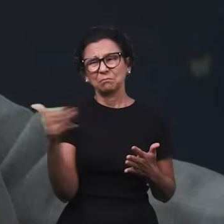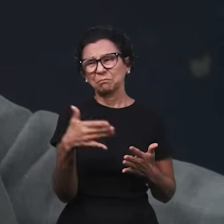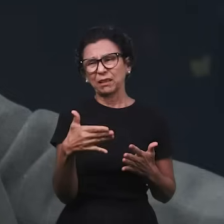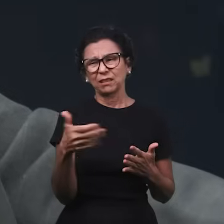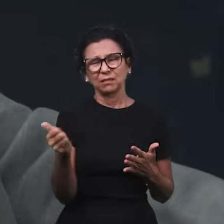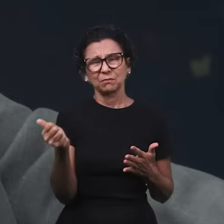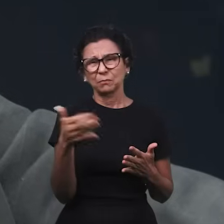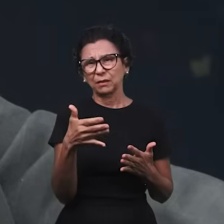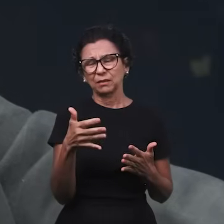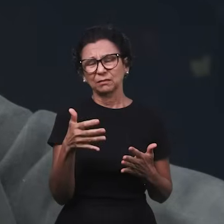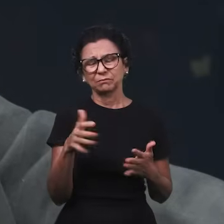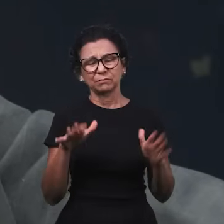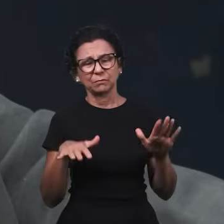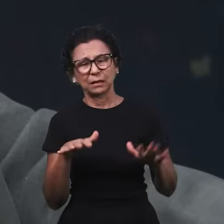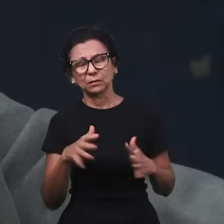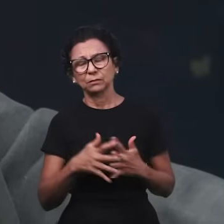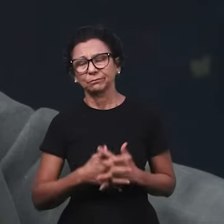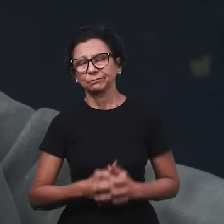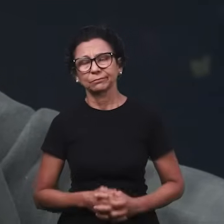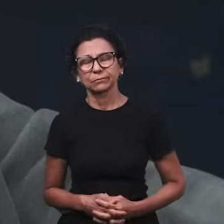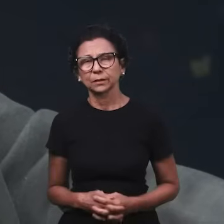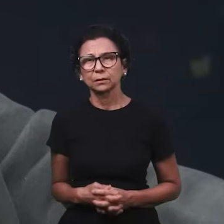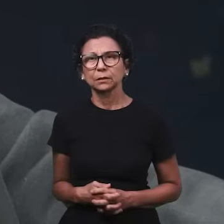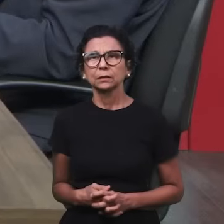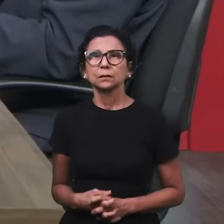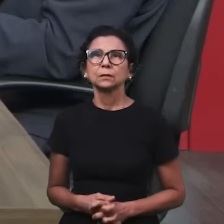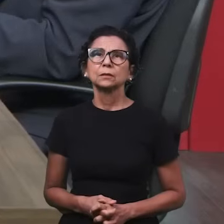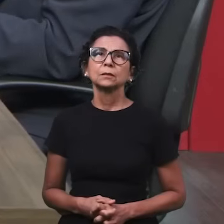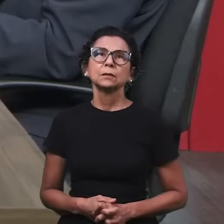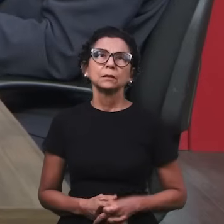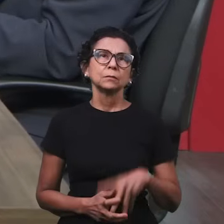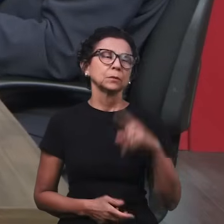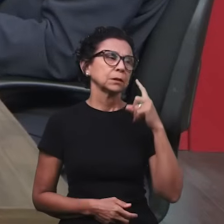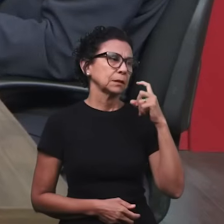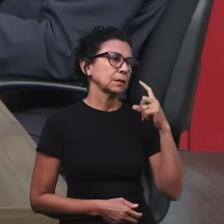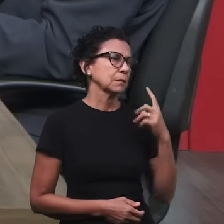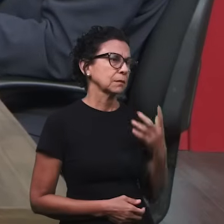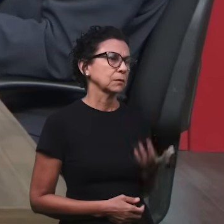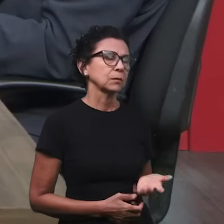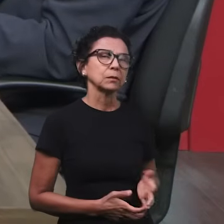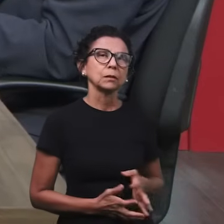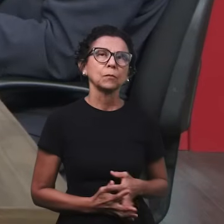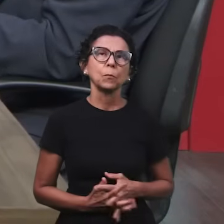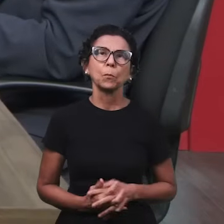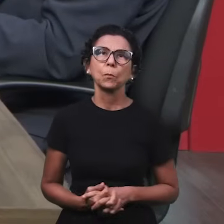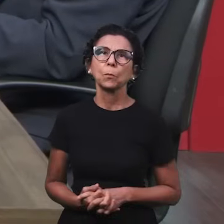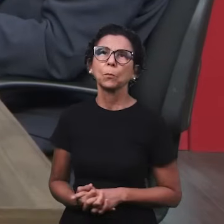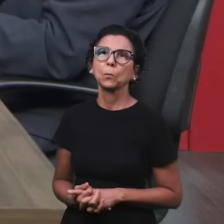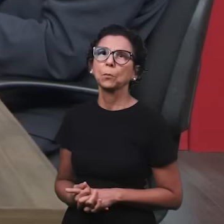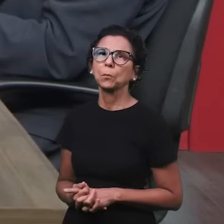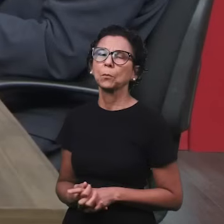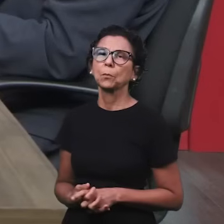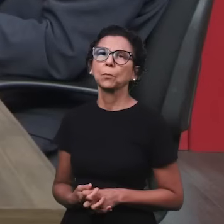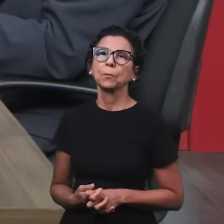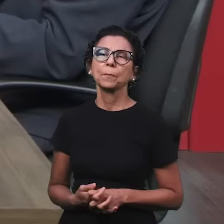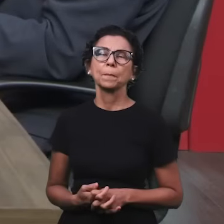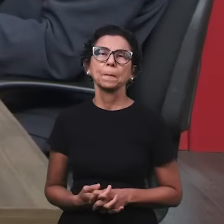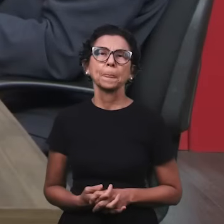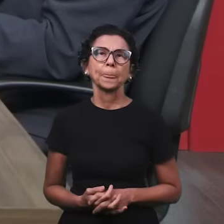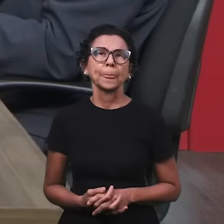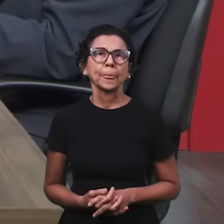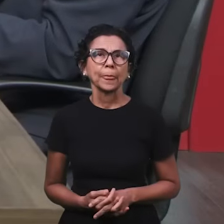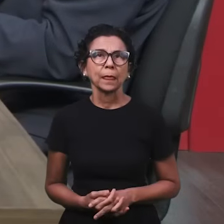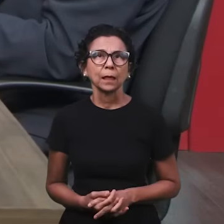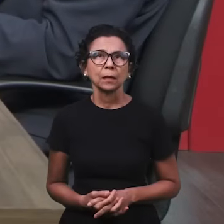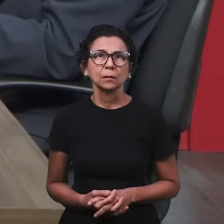tentando relativizar essas coisas. Isso é muito interessante, né, pastor Alexandre, a gente abordar, porque isso que o pastor Tiago disse,